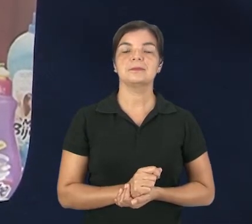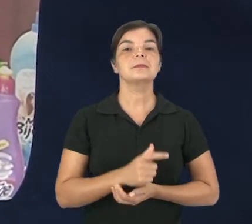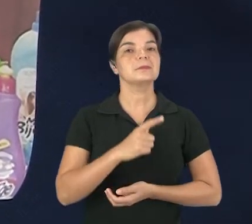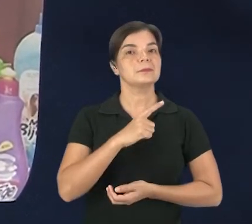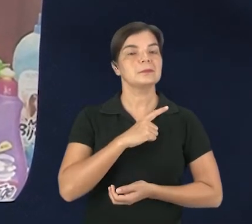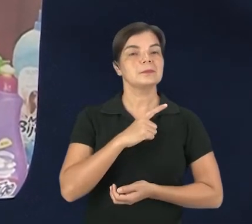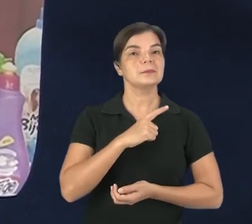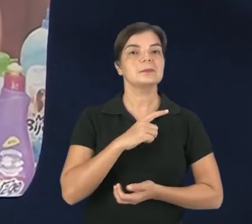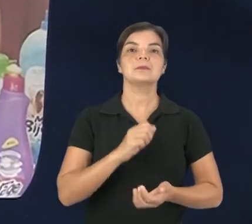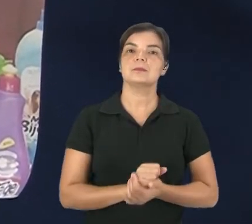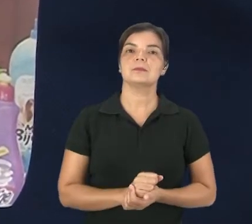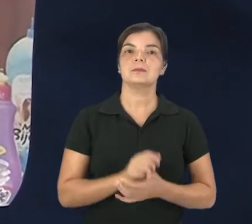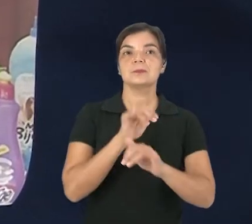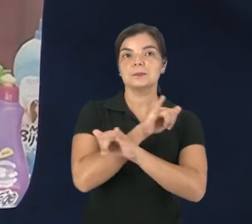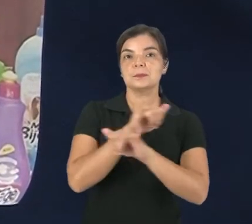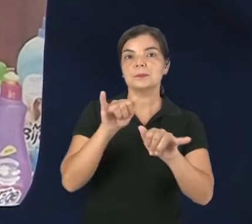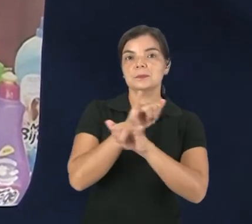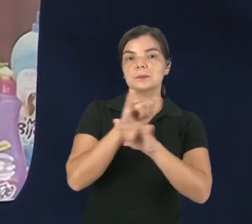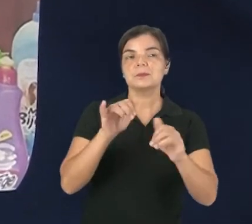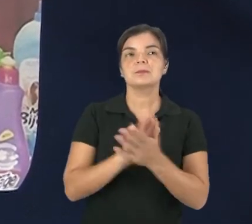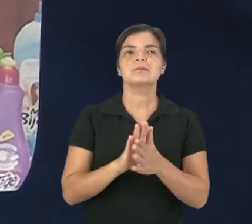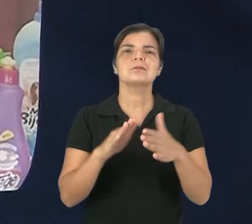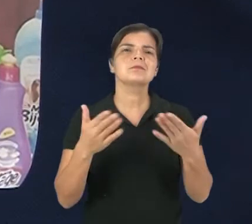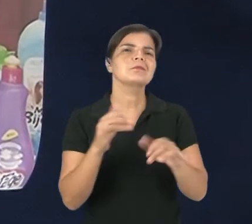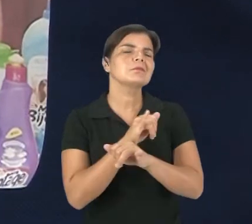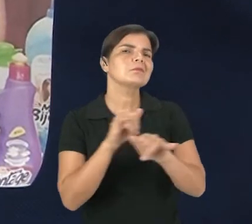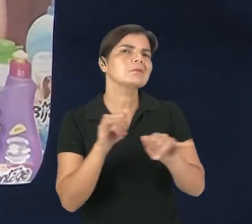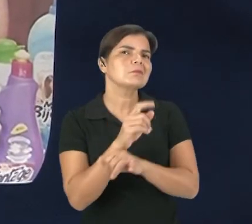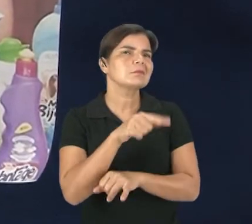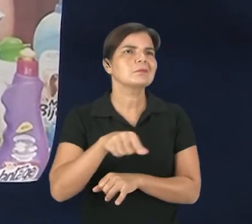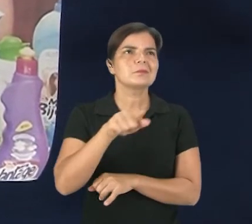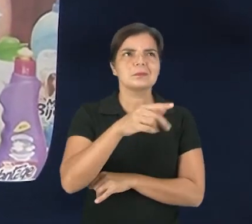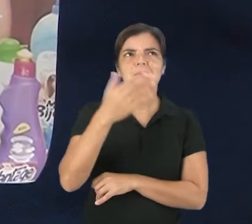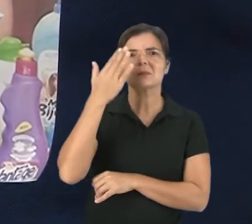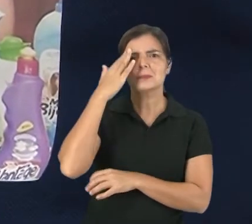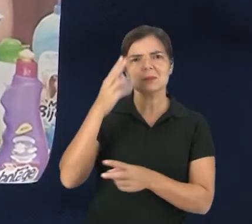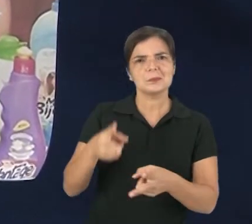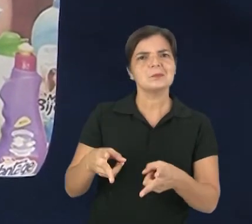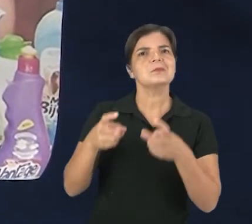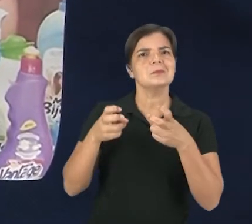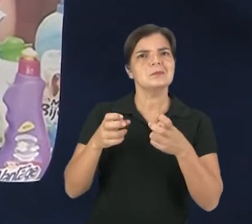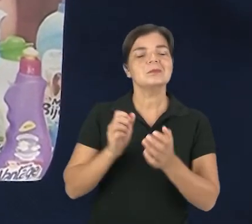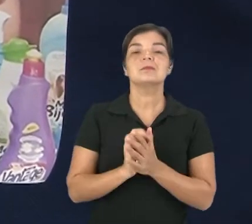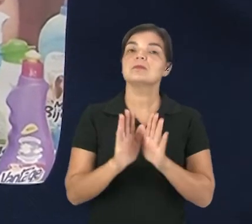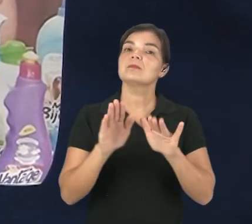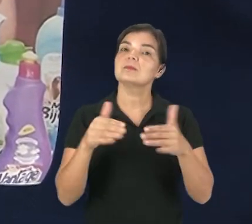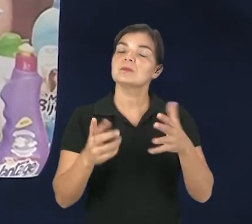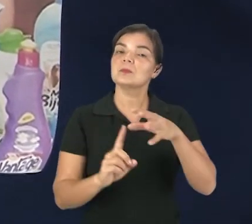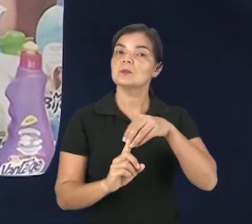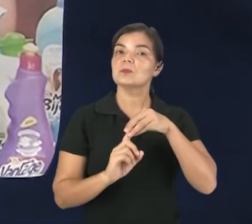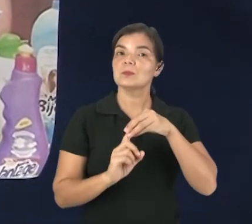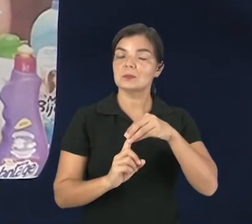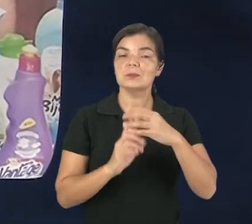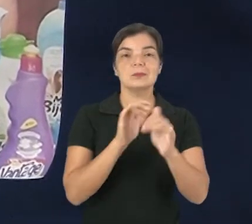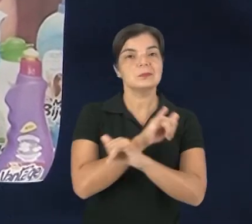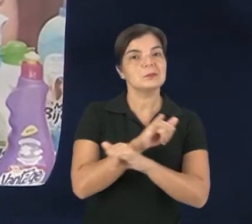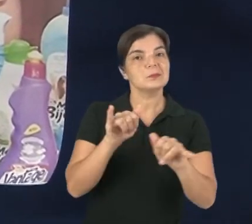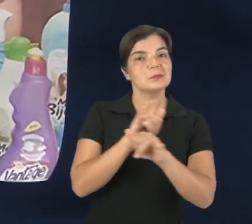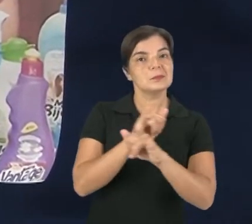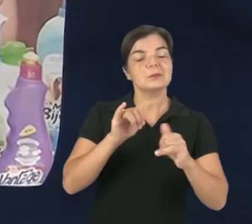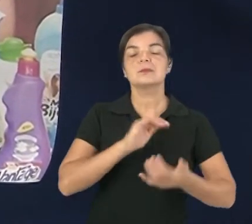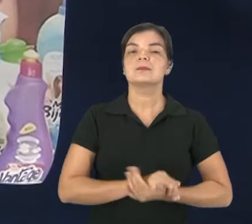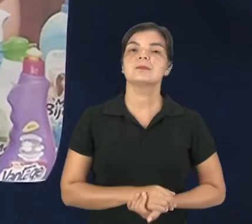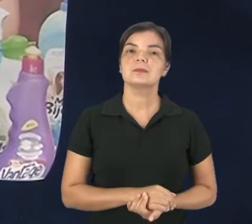Nós temos aqui uma propaganda. De que propaganda é essa? Vocês conseguem perceber qual é o objetivo dessa